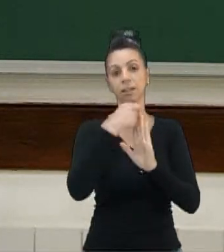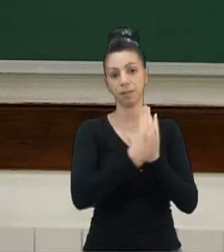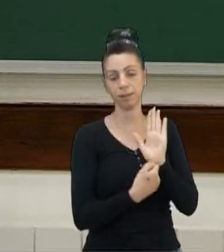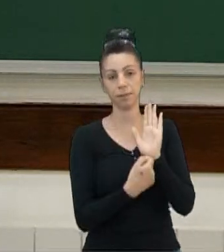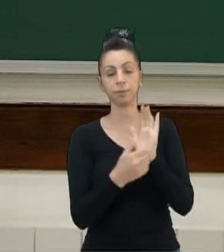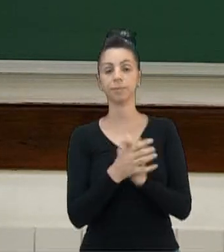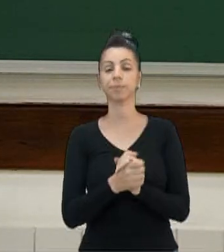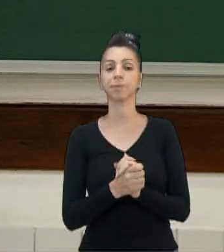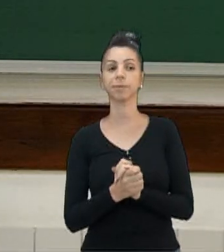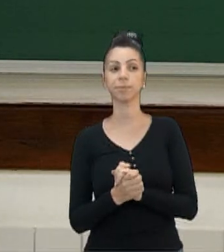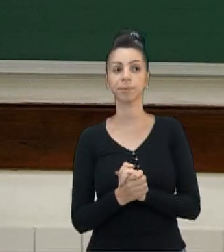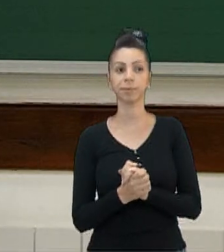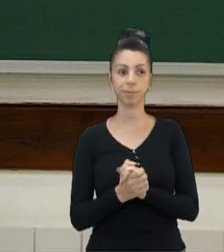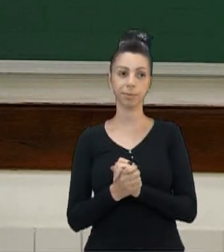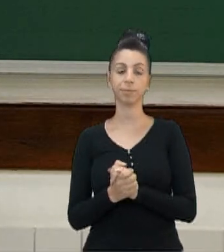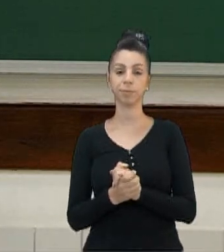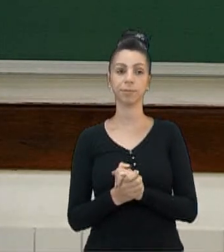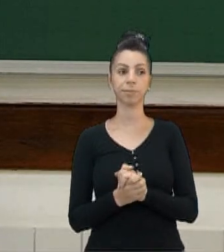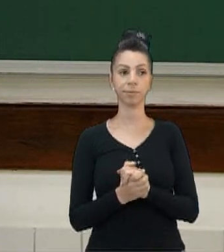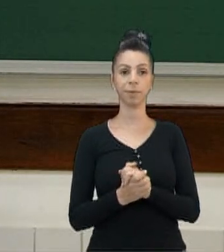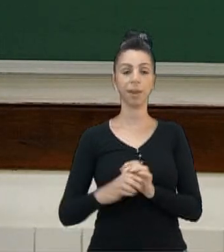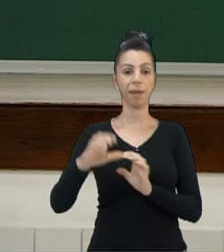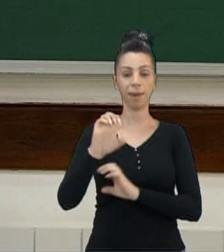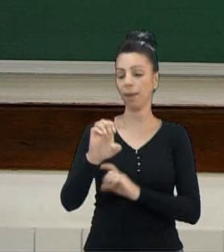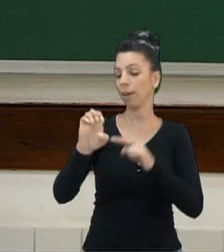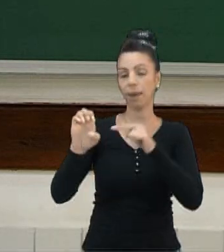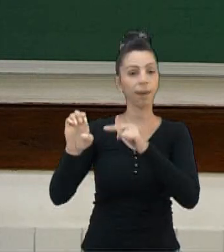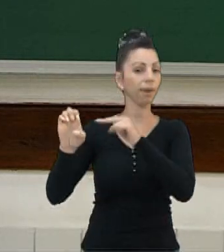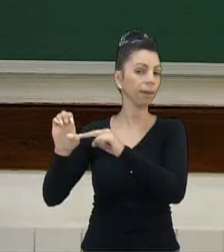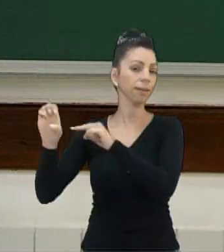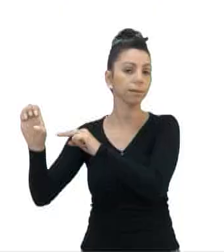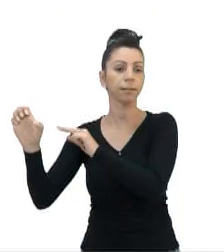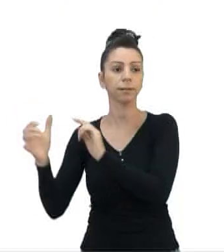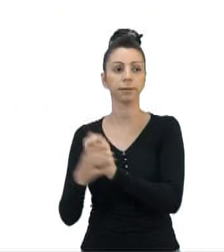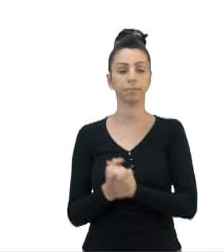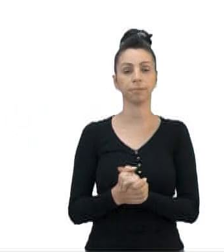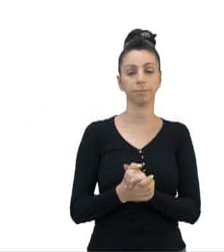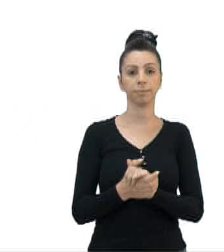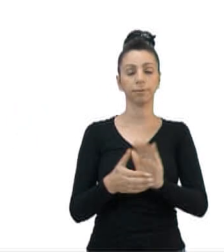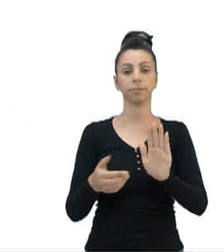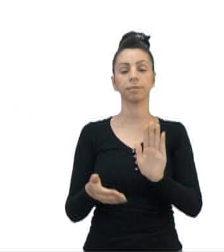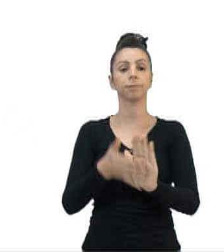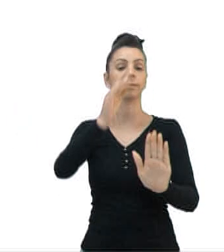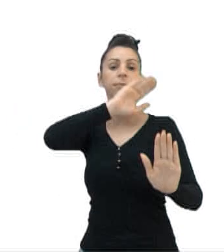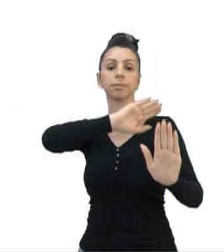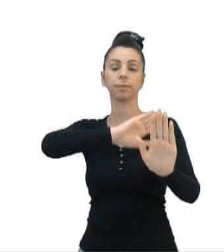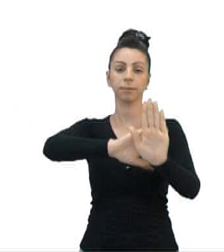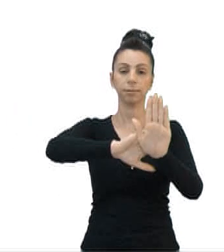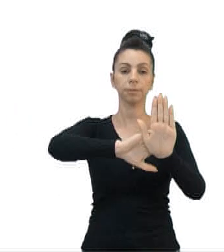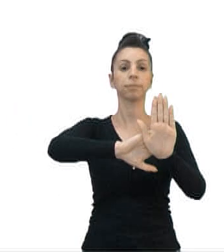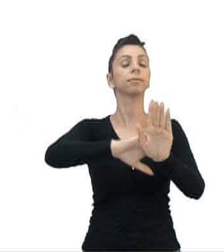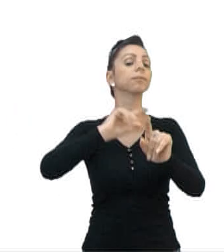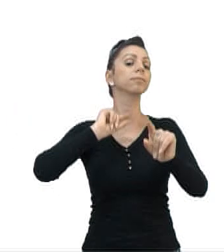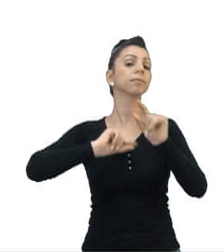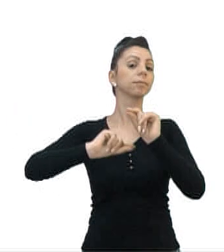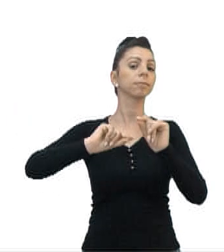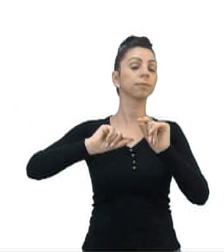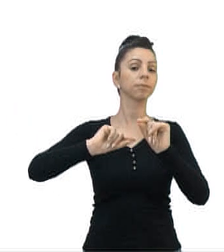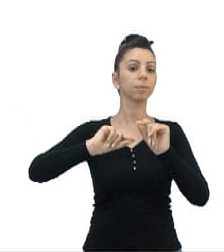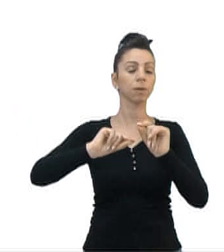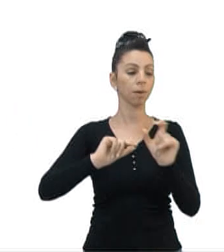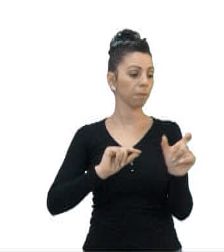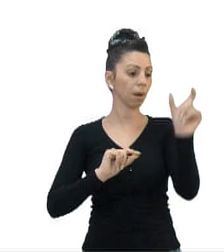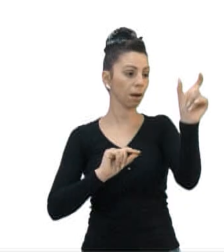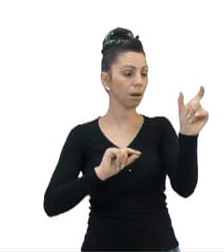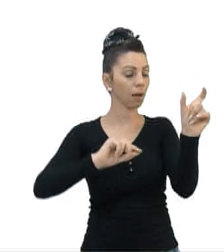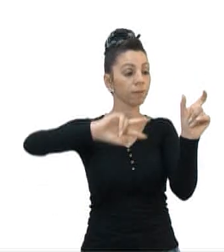atrás, repetiçõezinhas de e, tá certo? Metáfora, né? Quando usa uma palavra, uma expressão no sentido de outra,